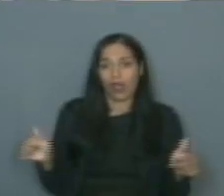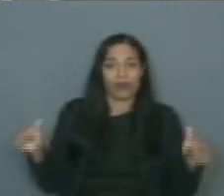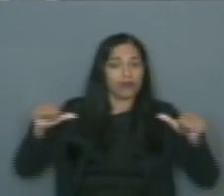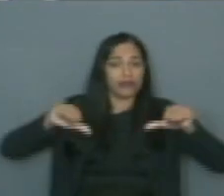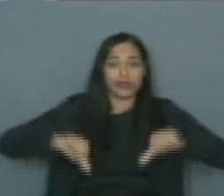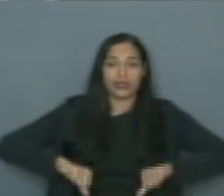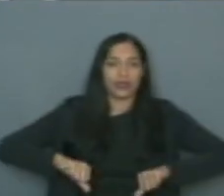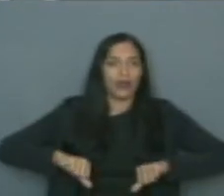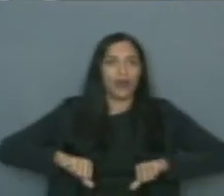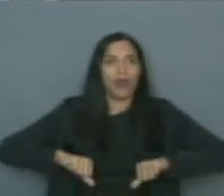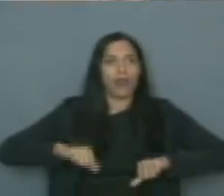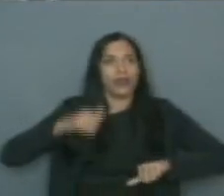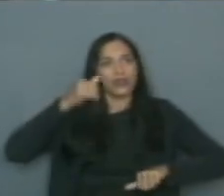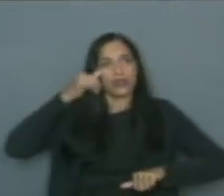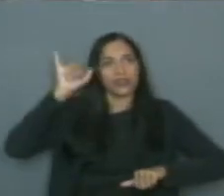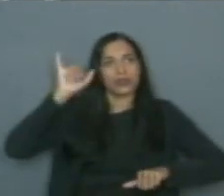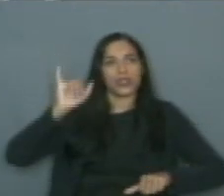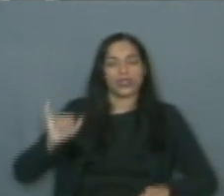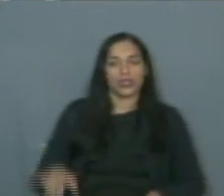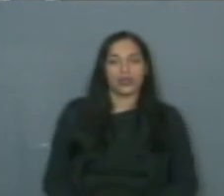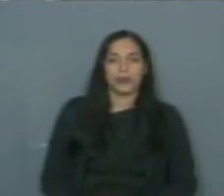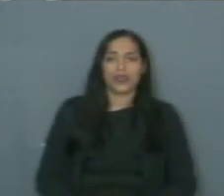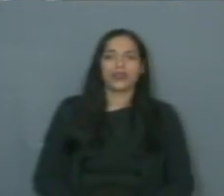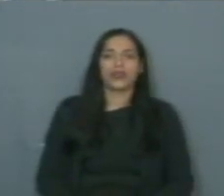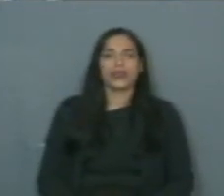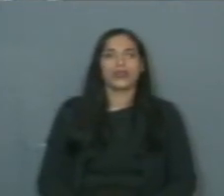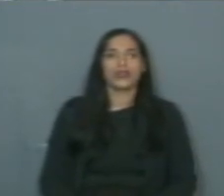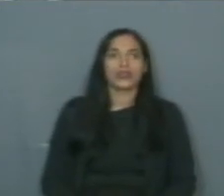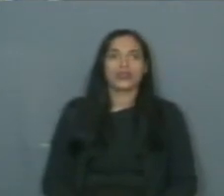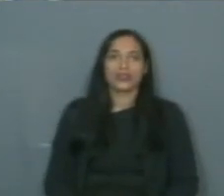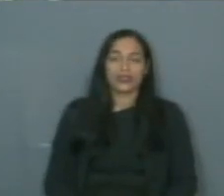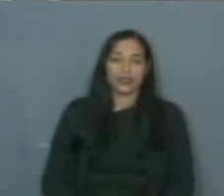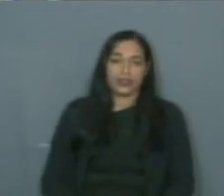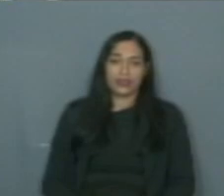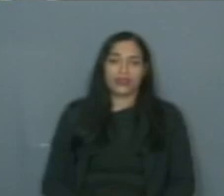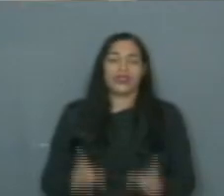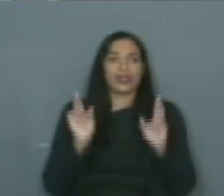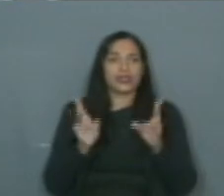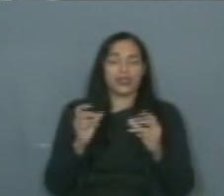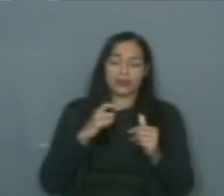que gado. Então, eu sou favorável à sua luta, conte